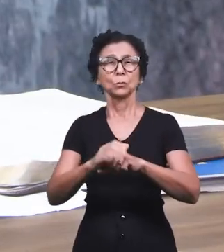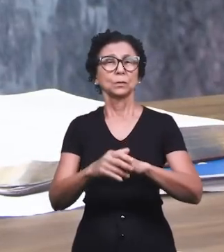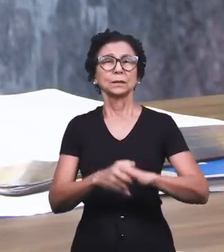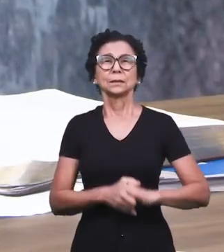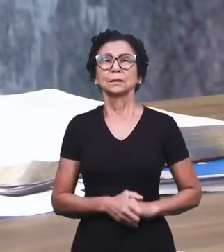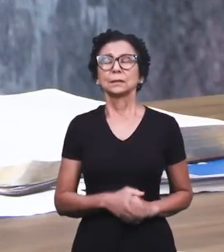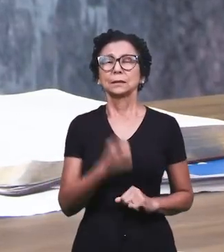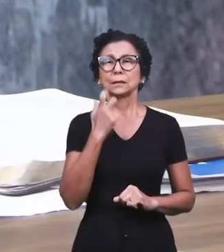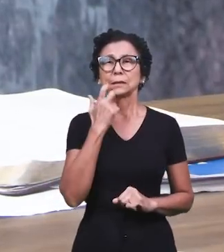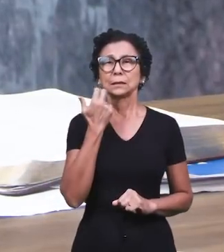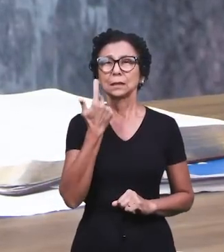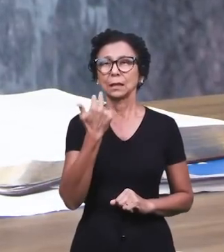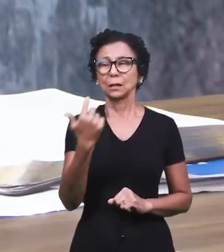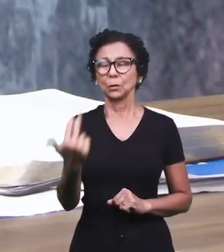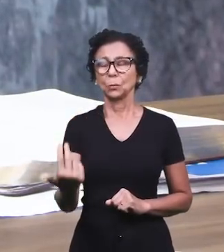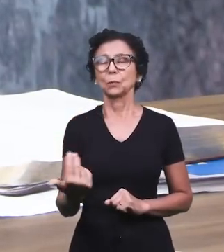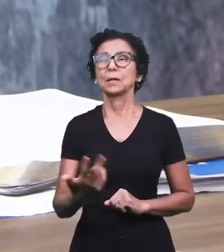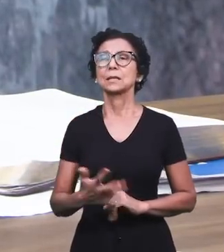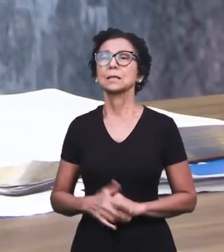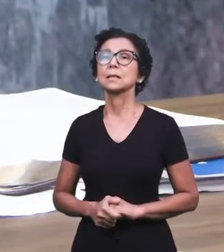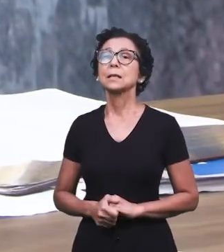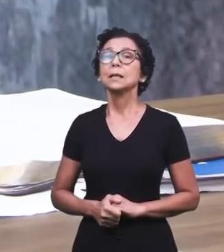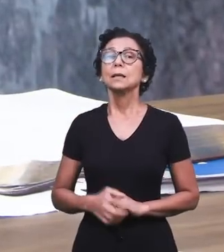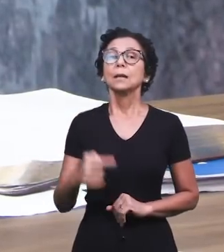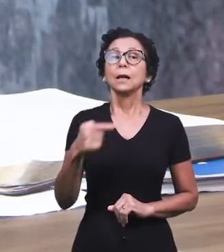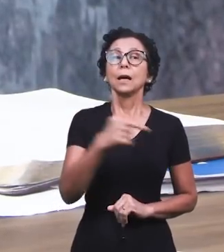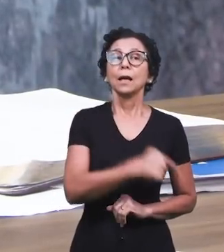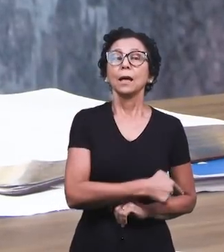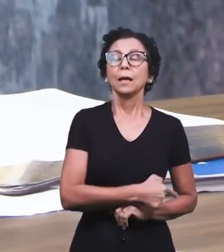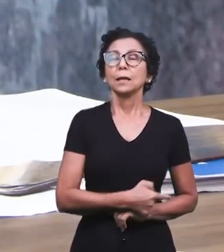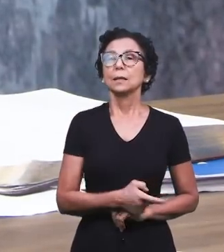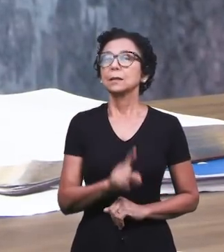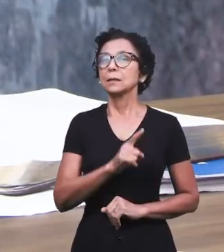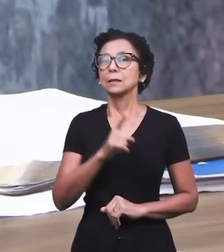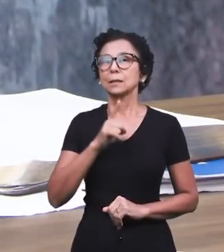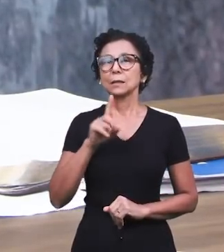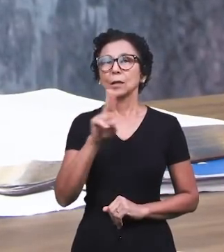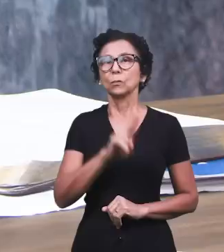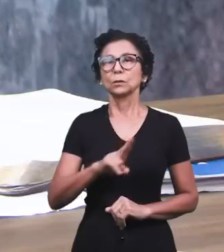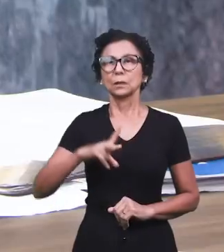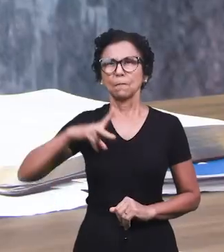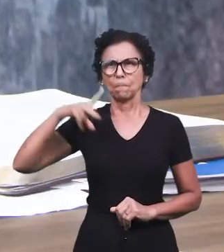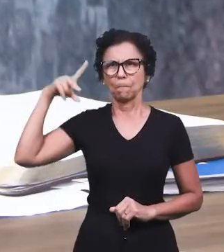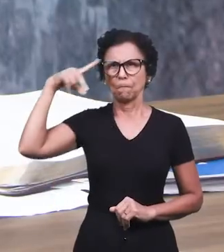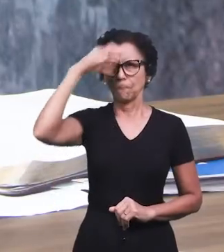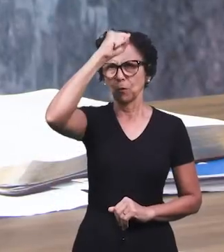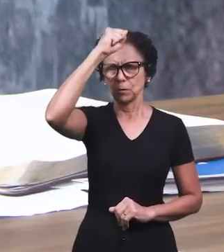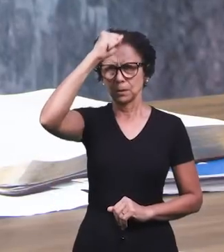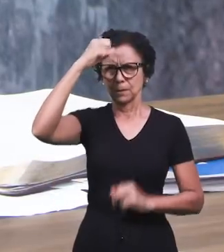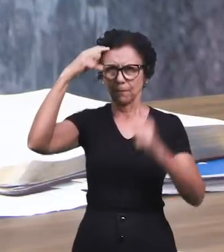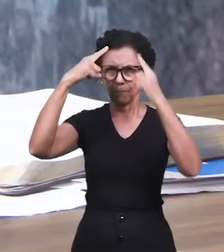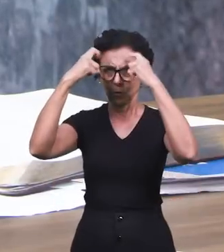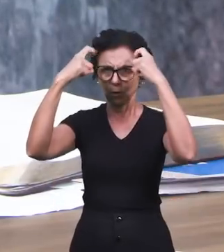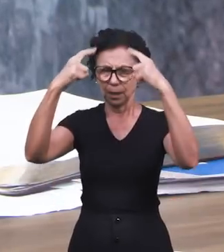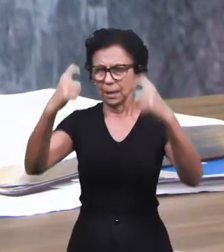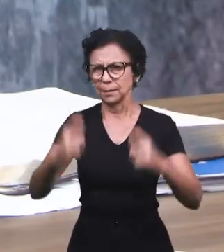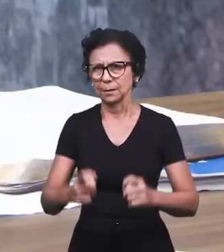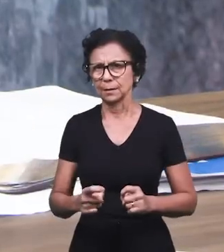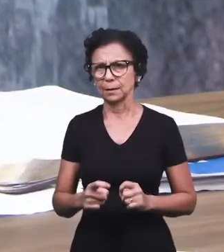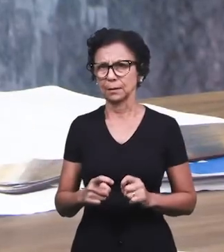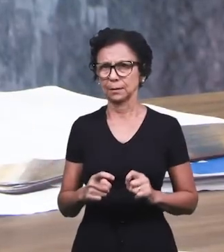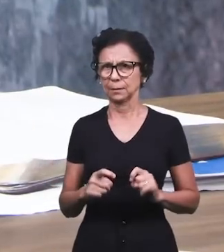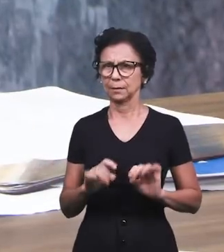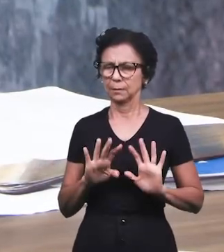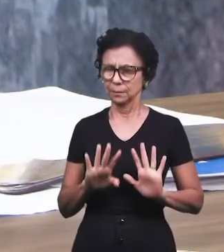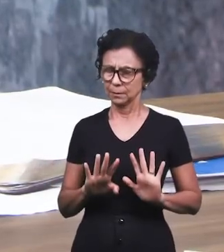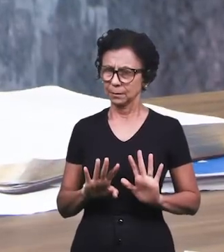línguas. Os romanos, eles não usavam a força bruta como a sua primeira opção. Eles